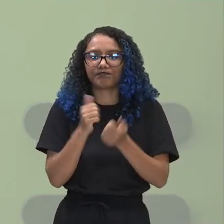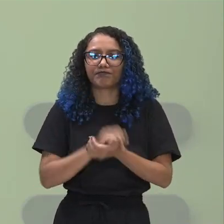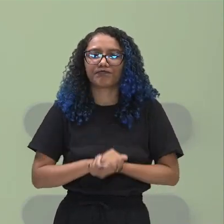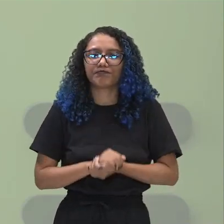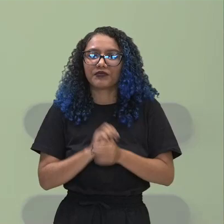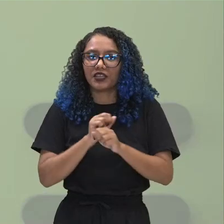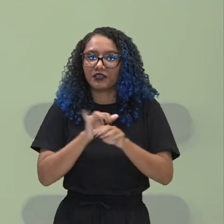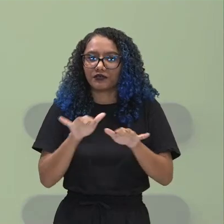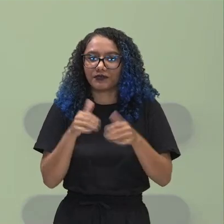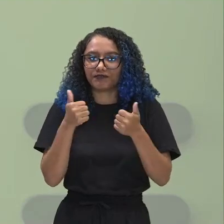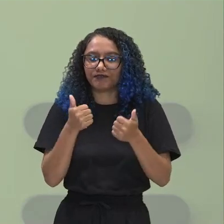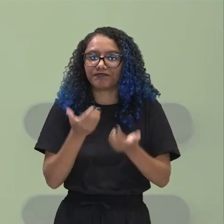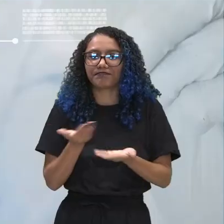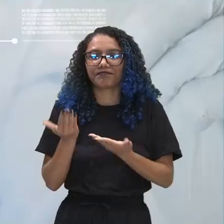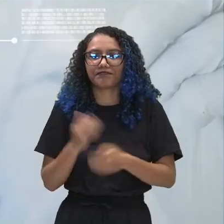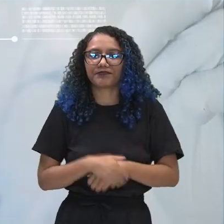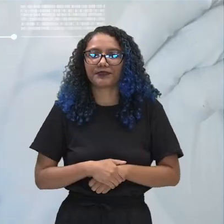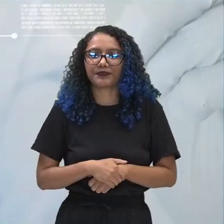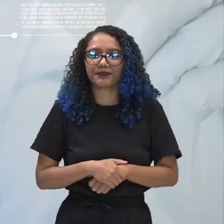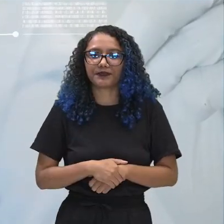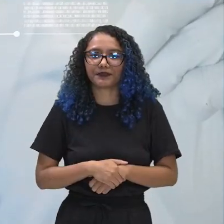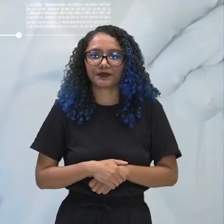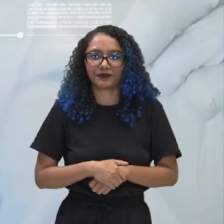modo geral. Vamos lá.